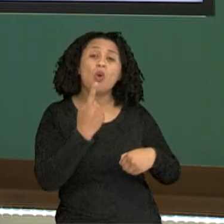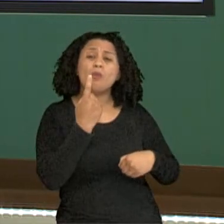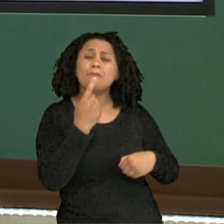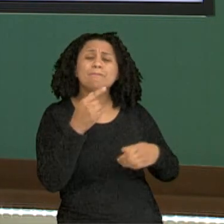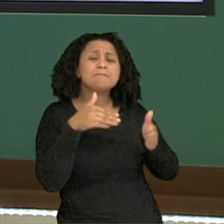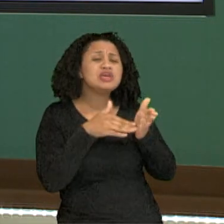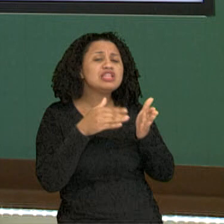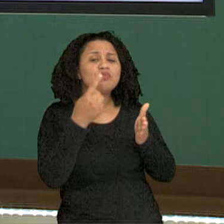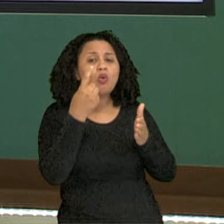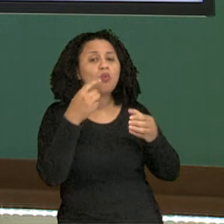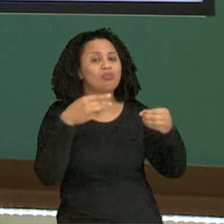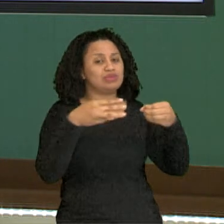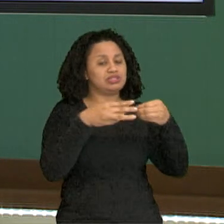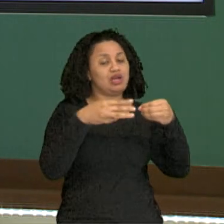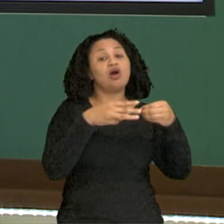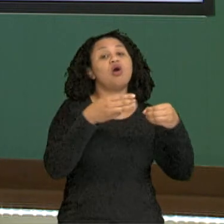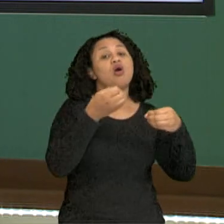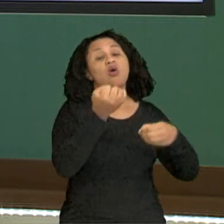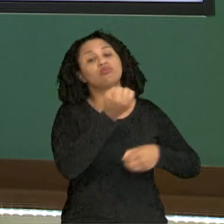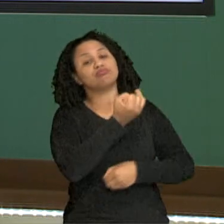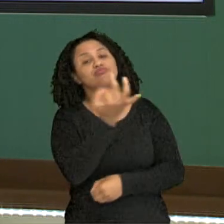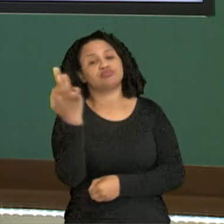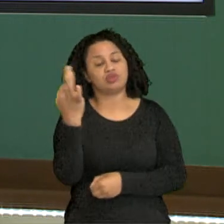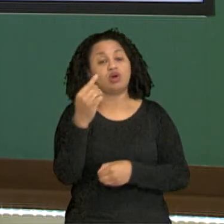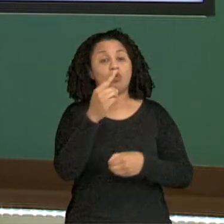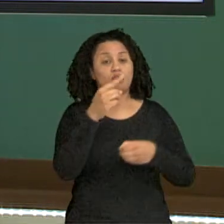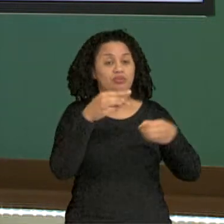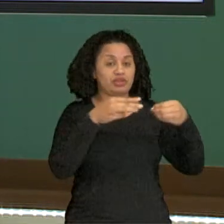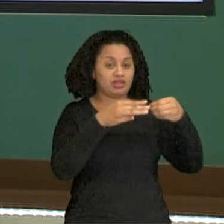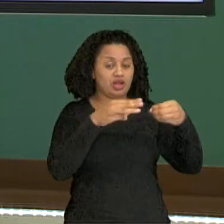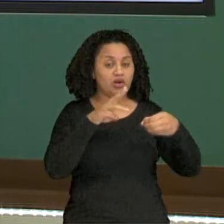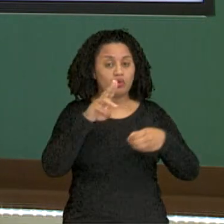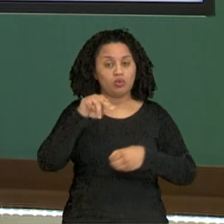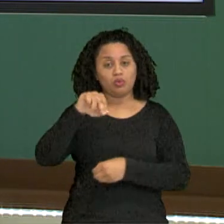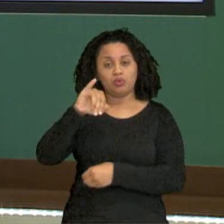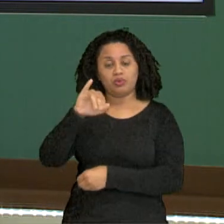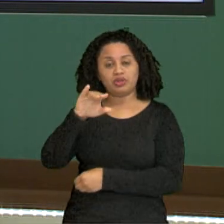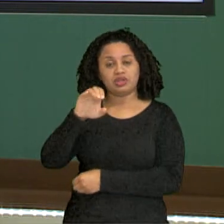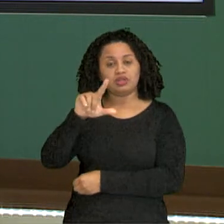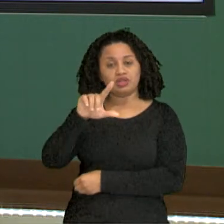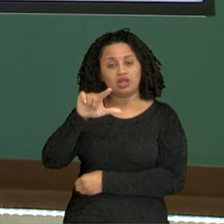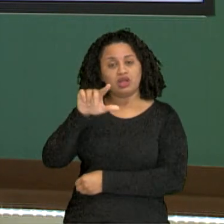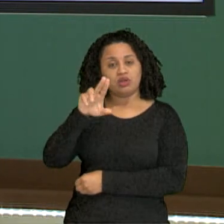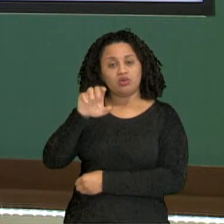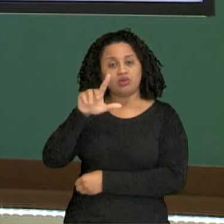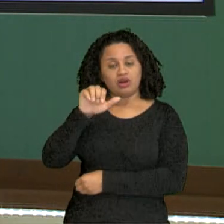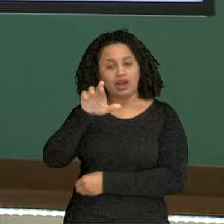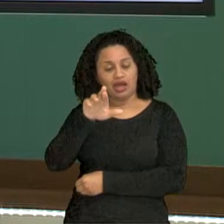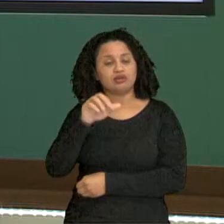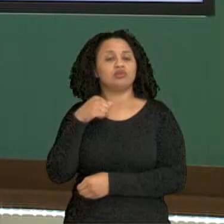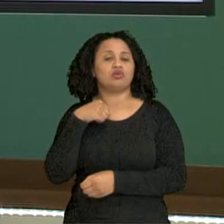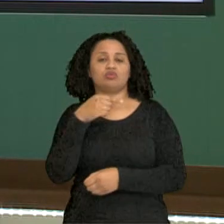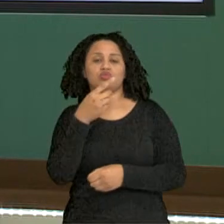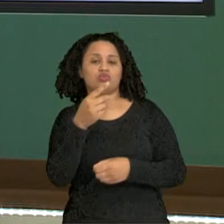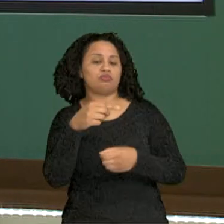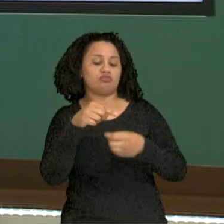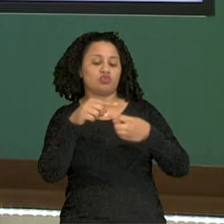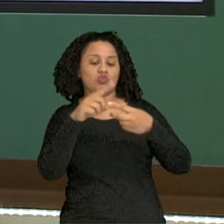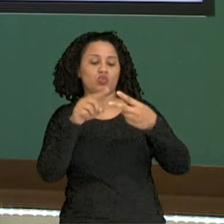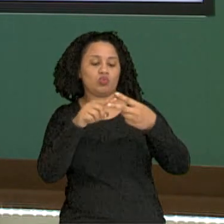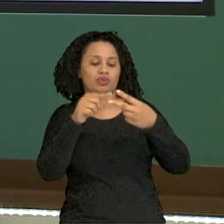ou mais de uma. Lembra? Uma célula unicelular, mais de uma, né? 2, 10 e assim por